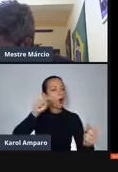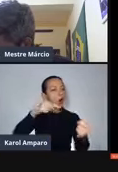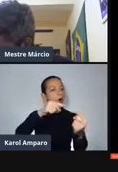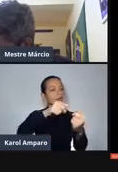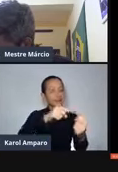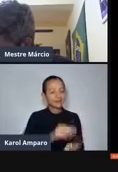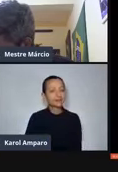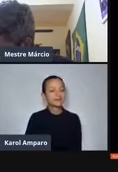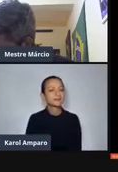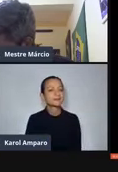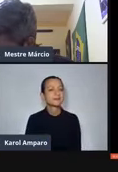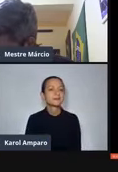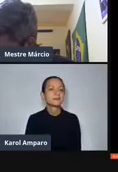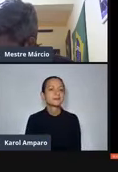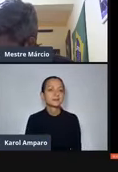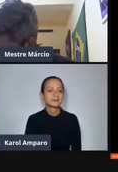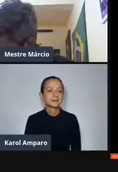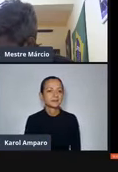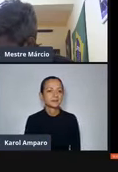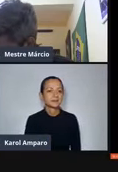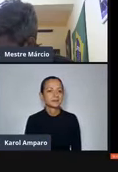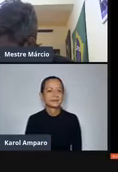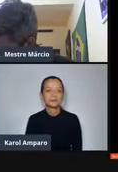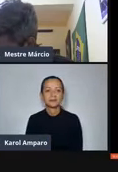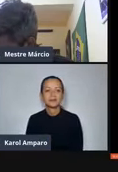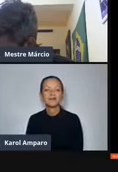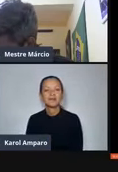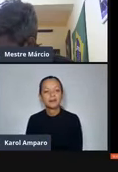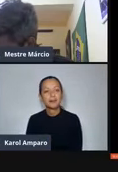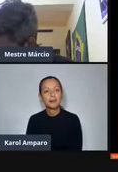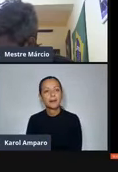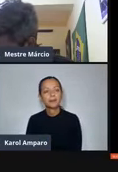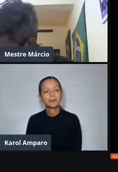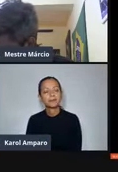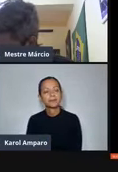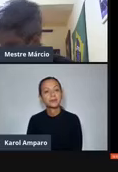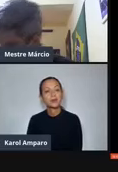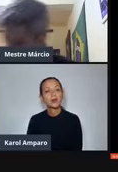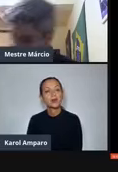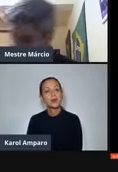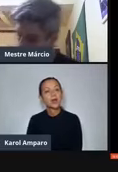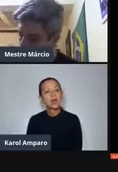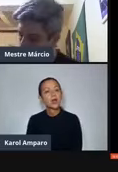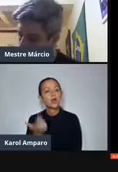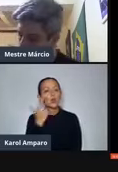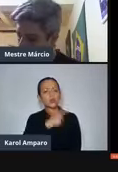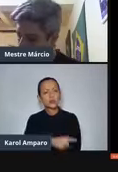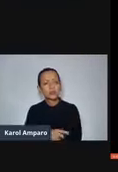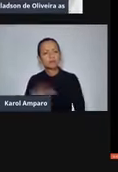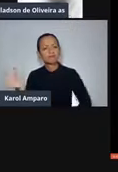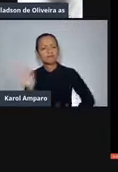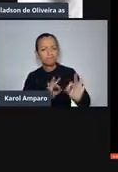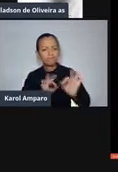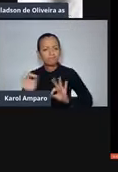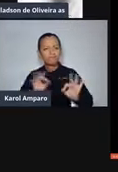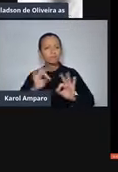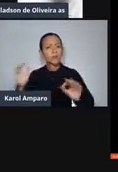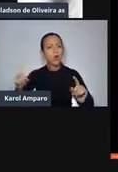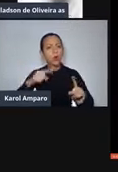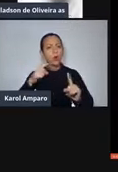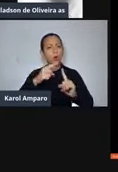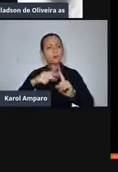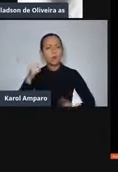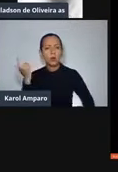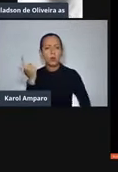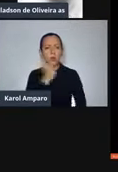E você vai conseguir realmente produzir o efeito necessário, né, e desejado com relação àquilo que você